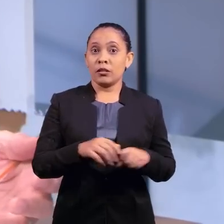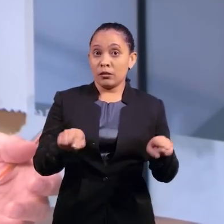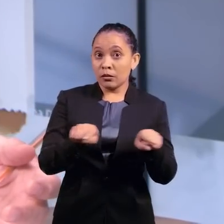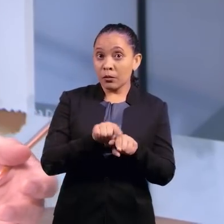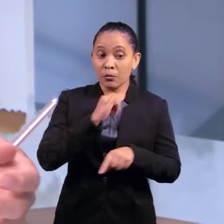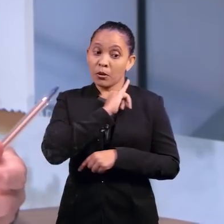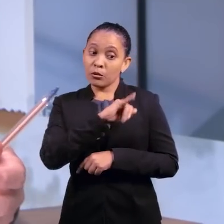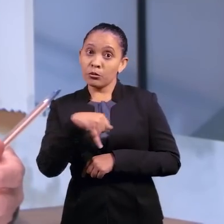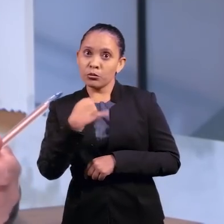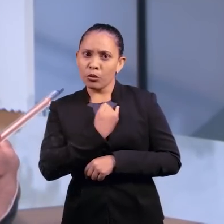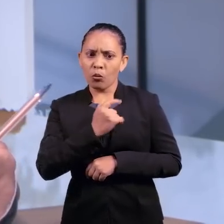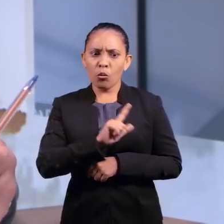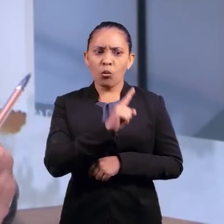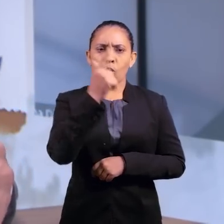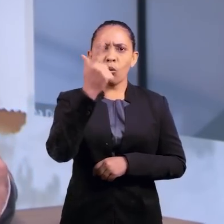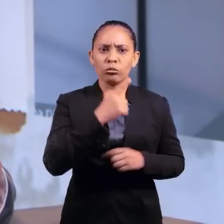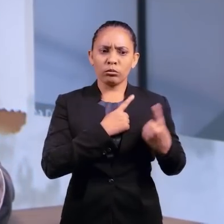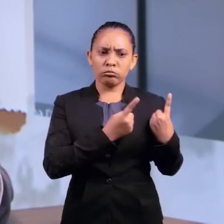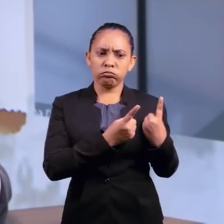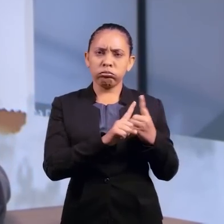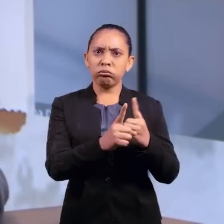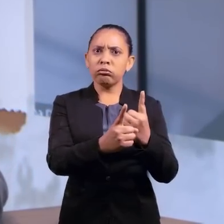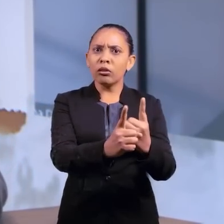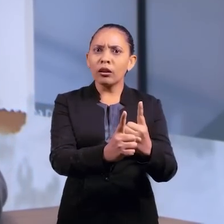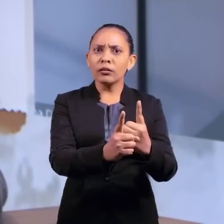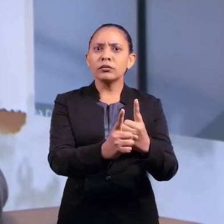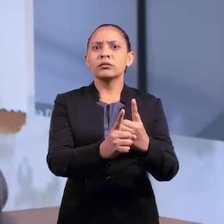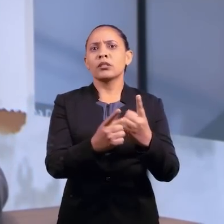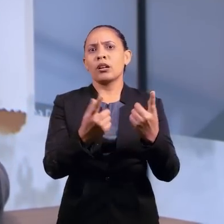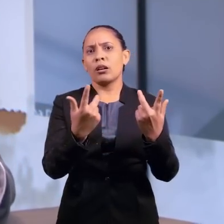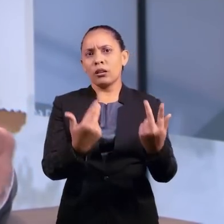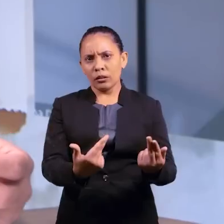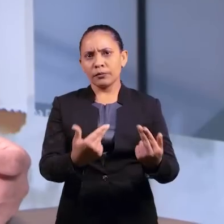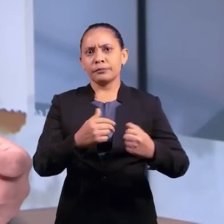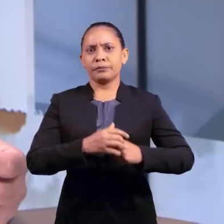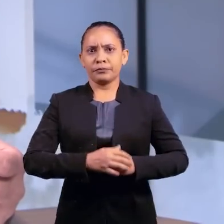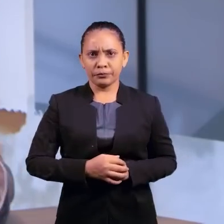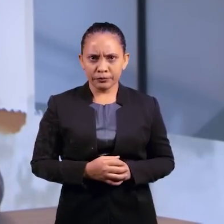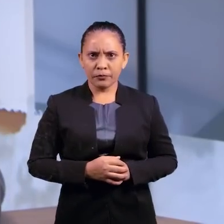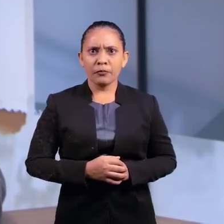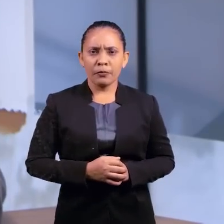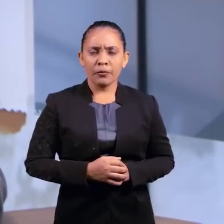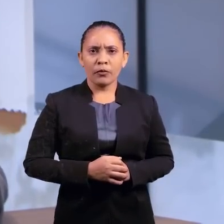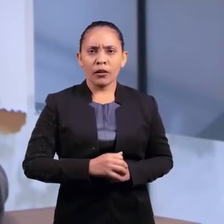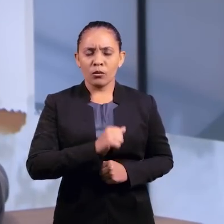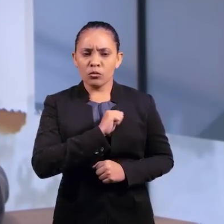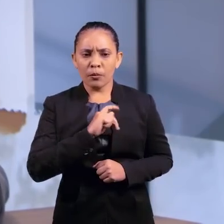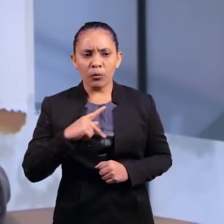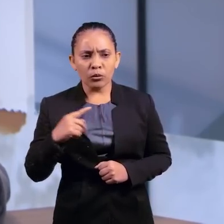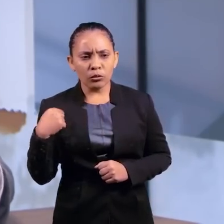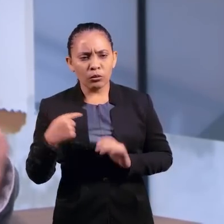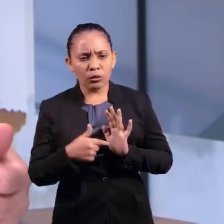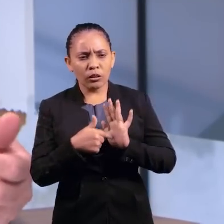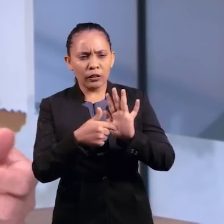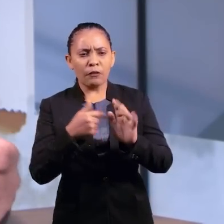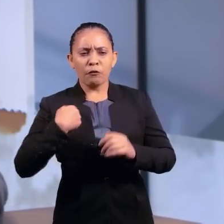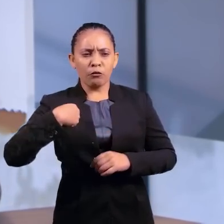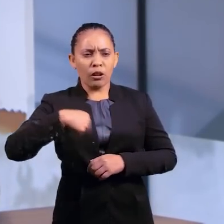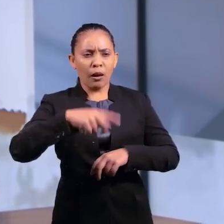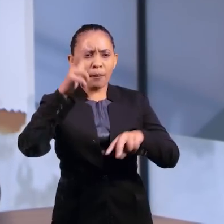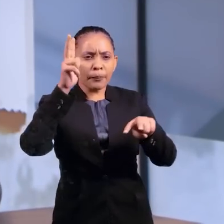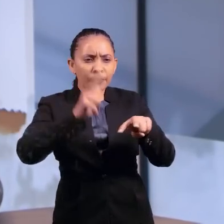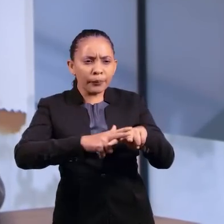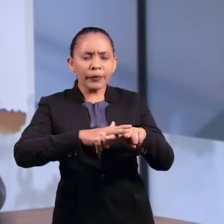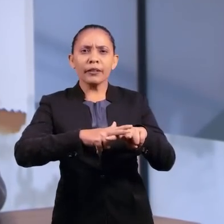como os demais apóstolos. Tanto é que para que ele fosse reconhecido por aqueles que foram prendê-lo, Judas teve que dar